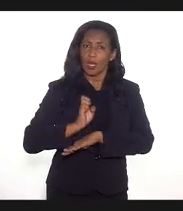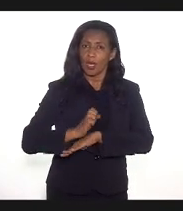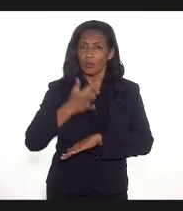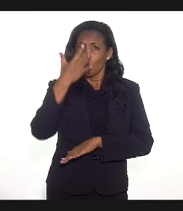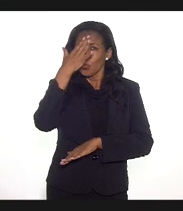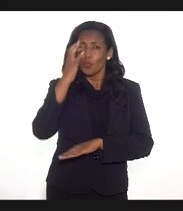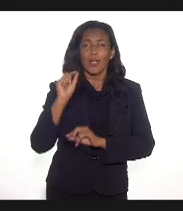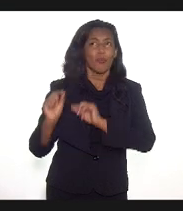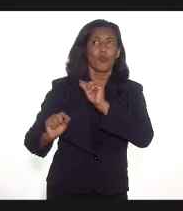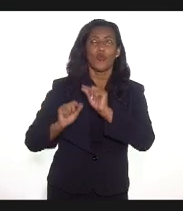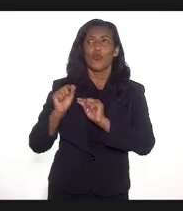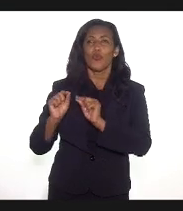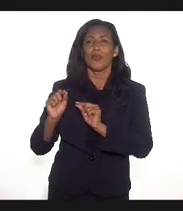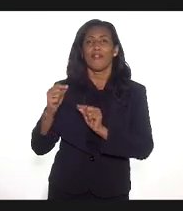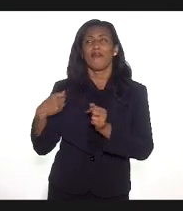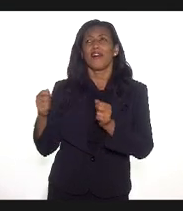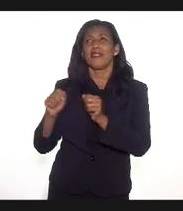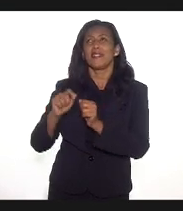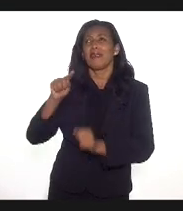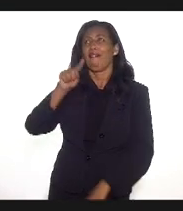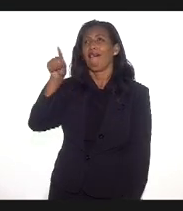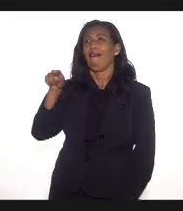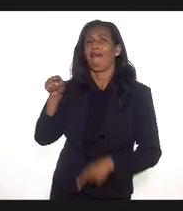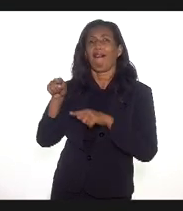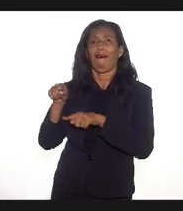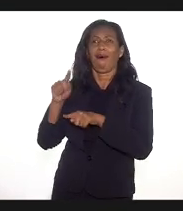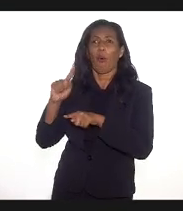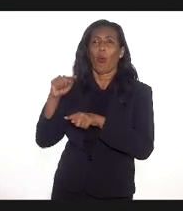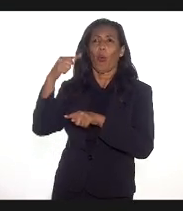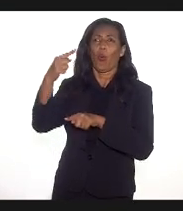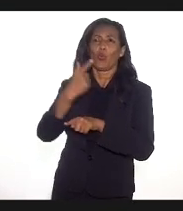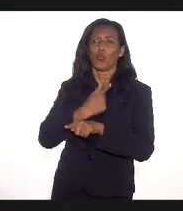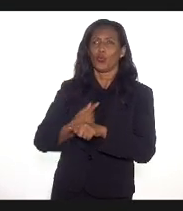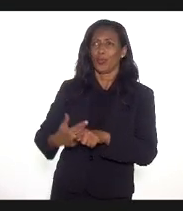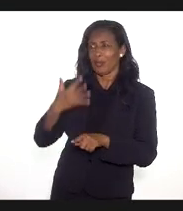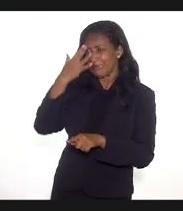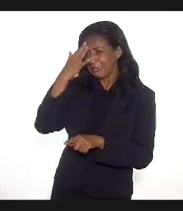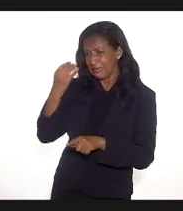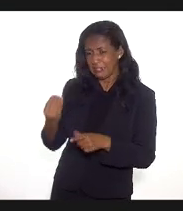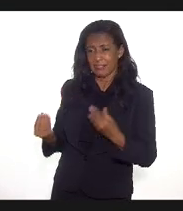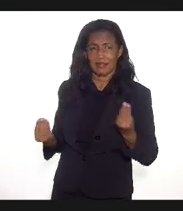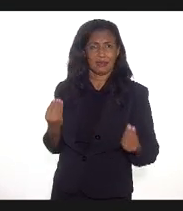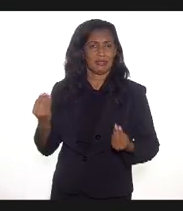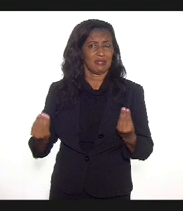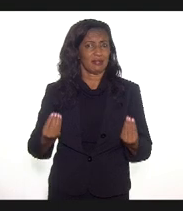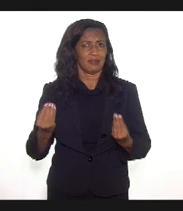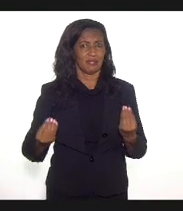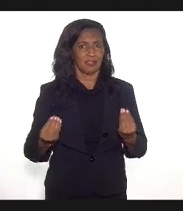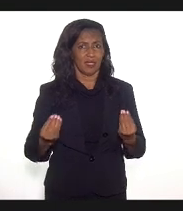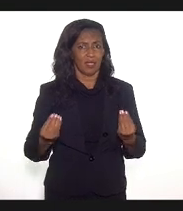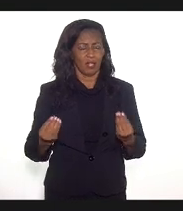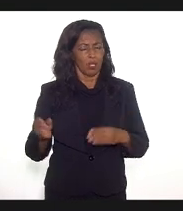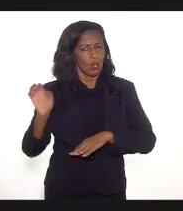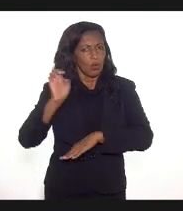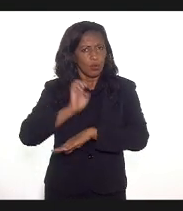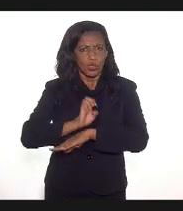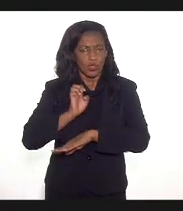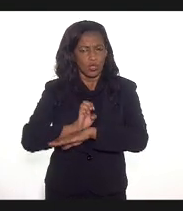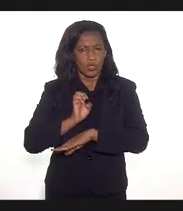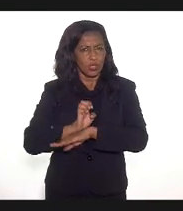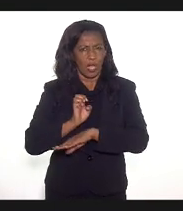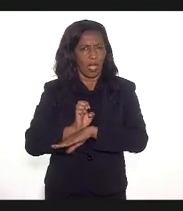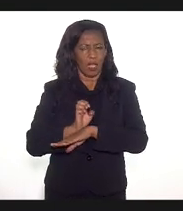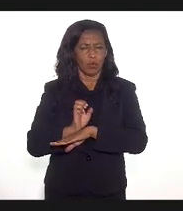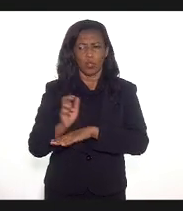que, que vai fazer, né, com o próximo governo. Um Estado que não utiliza os mecanismos, a ferramenta que a gente